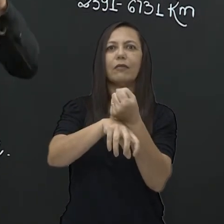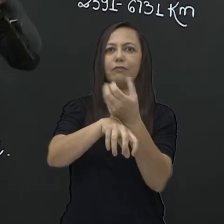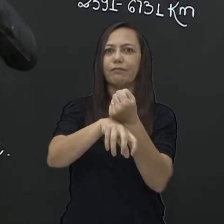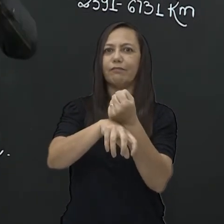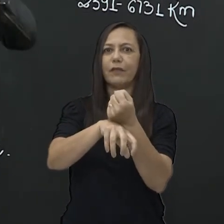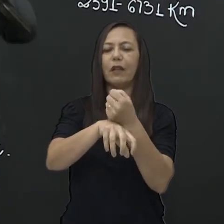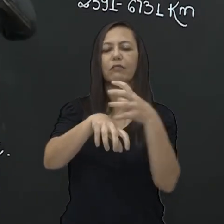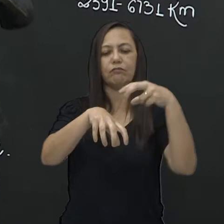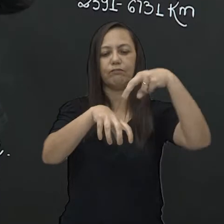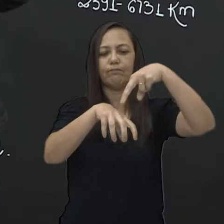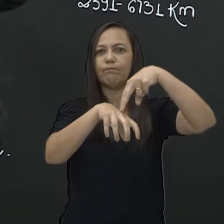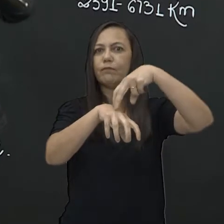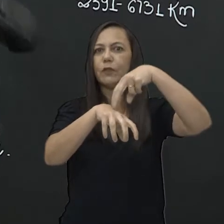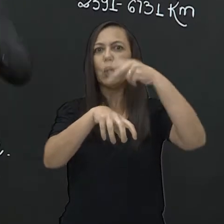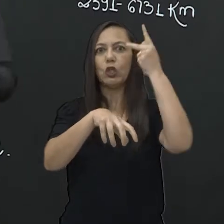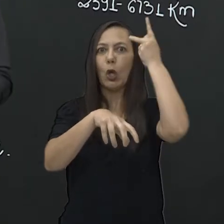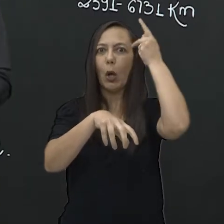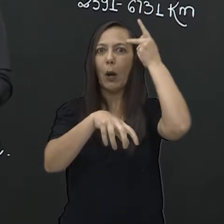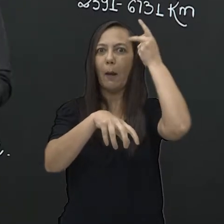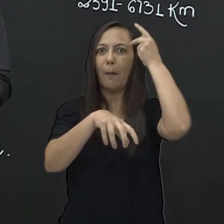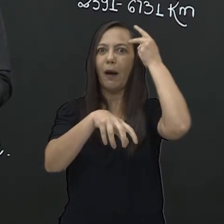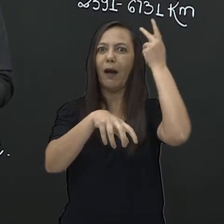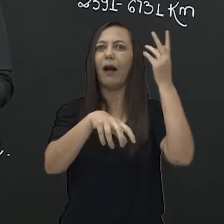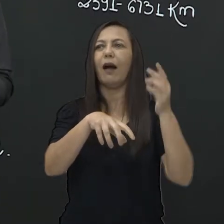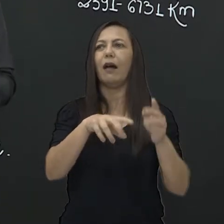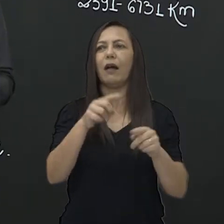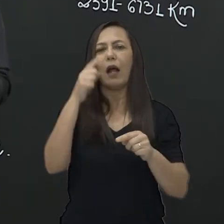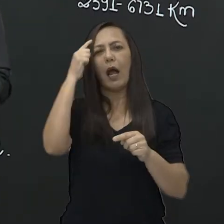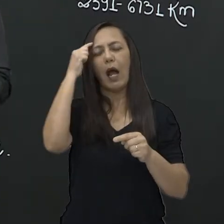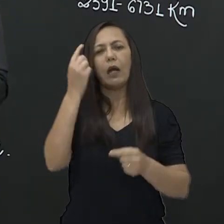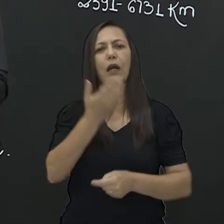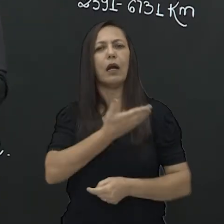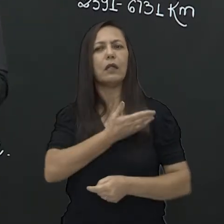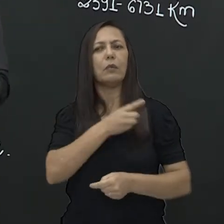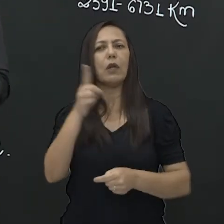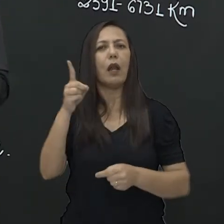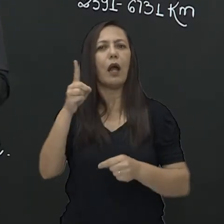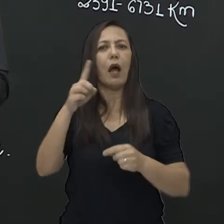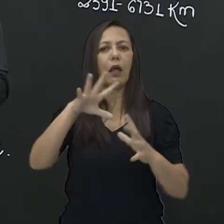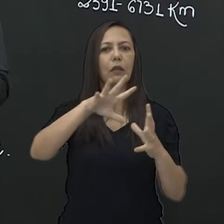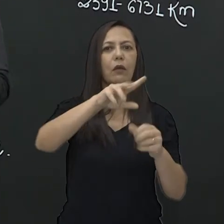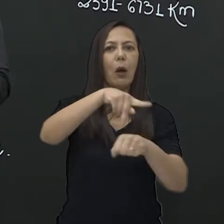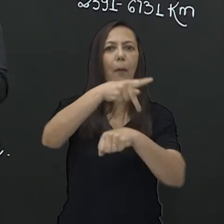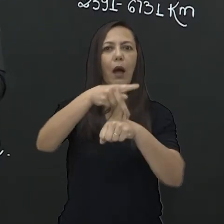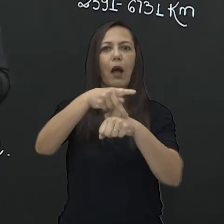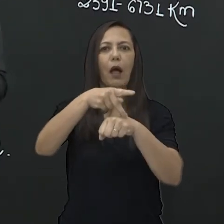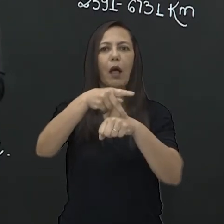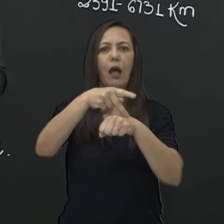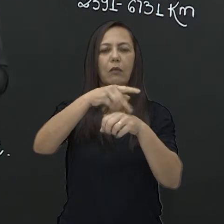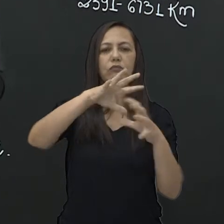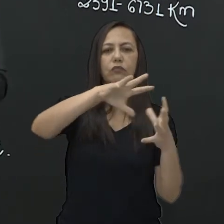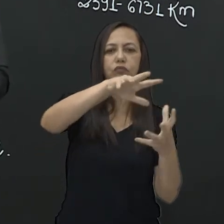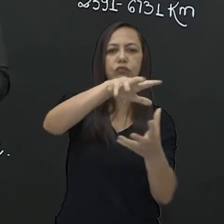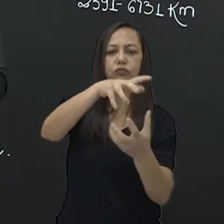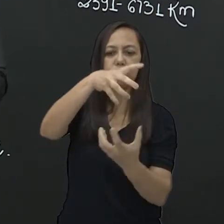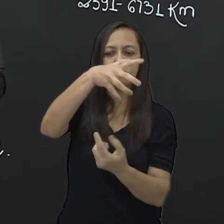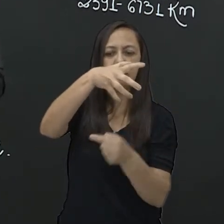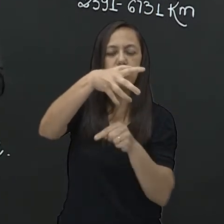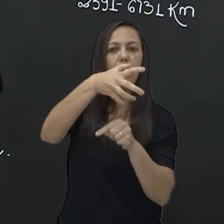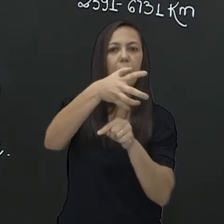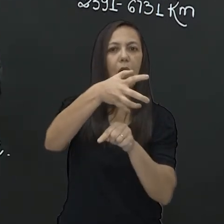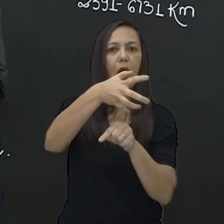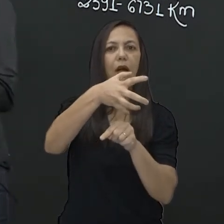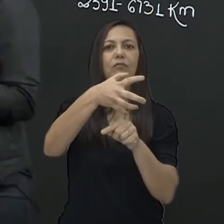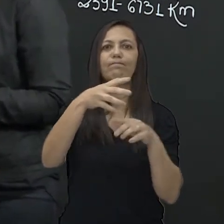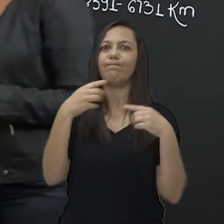está tudo preso aqui. Né? Os amigos lá da Antártica estão de cabeça para baixo em relação a gente, sim, mas